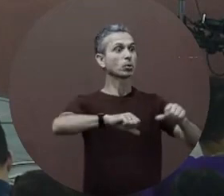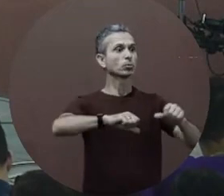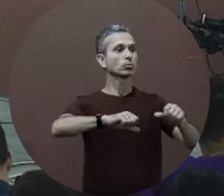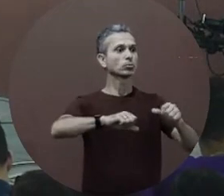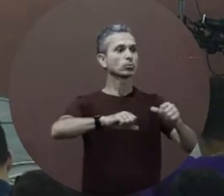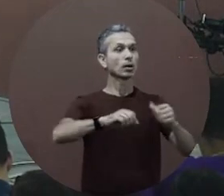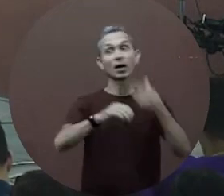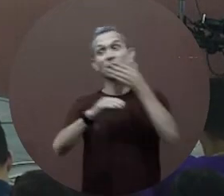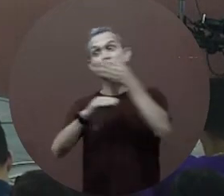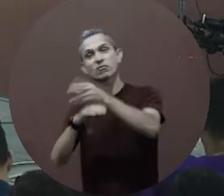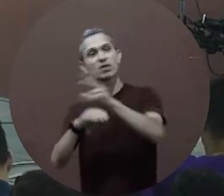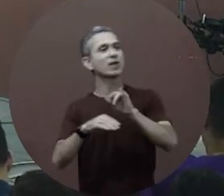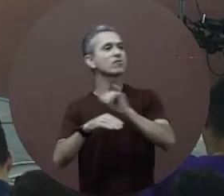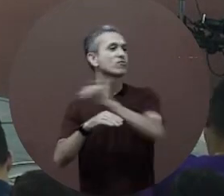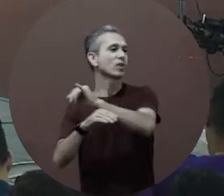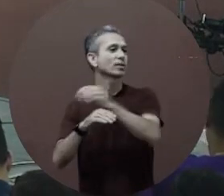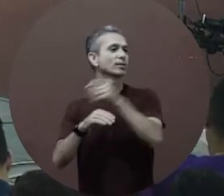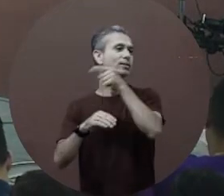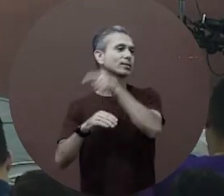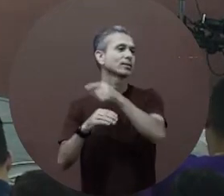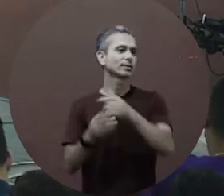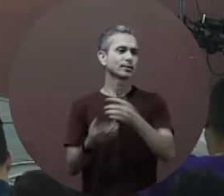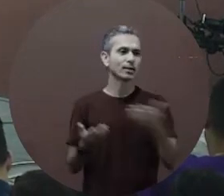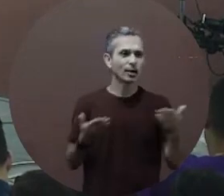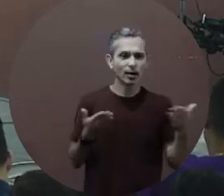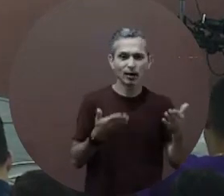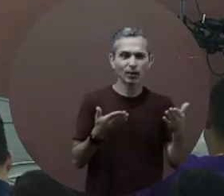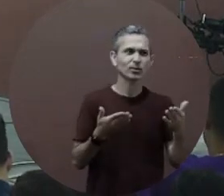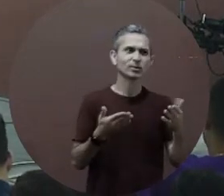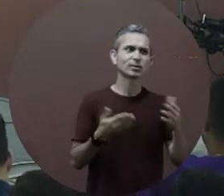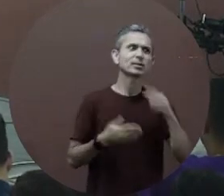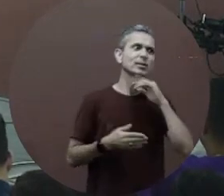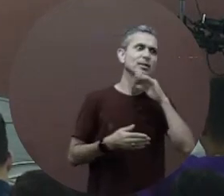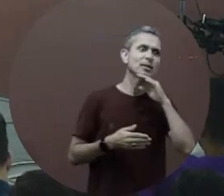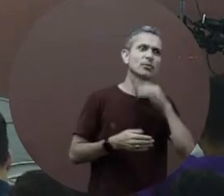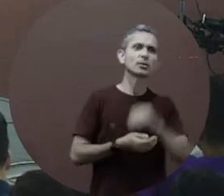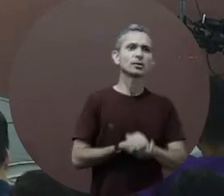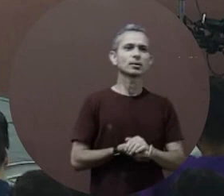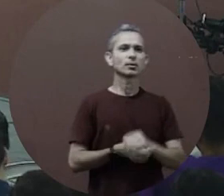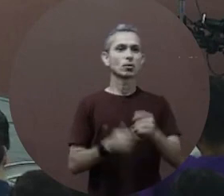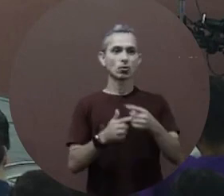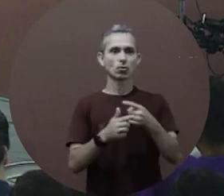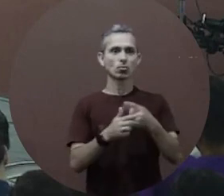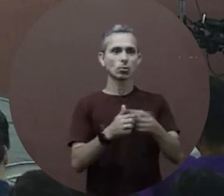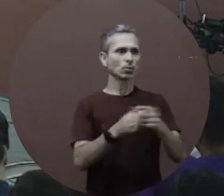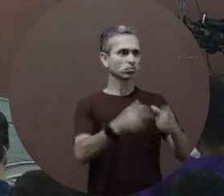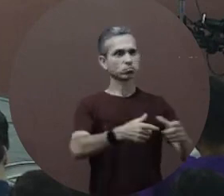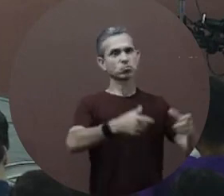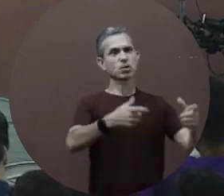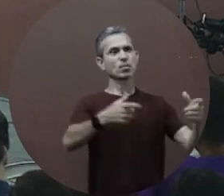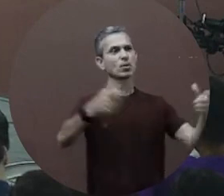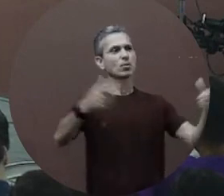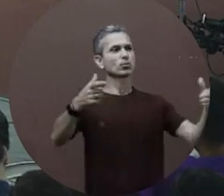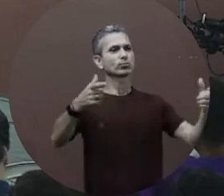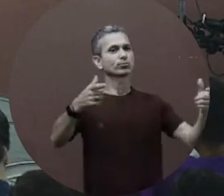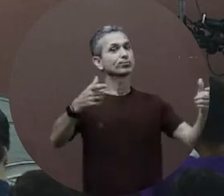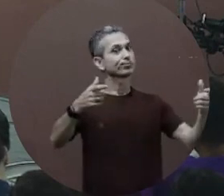Mecânico, você está... Eu fui lá fazer um serviço, uma troca de óleo, o cara me cobrou 10 mil conto. Meu amigo, também o carro